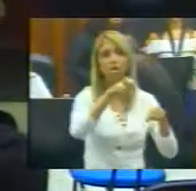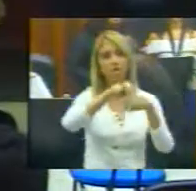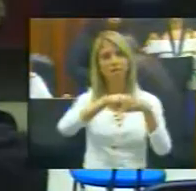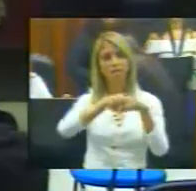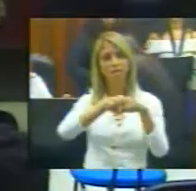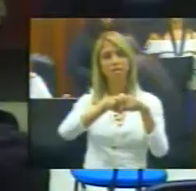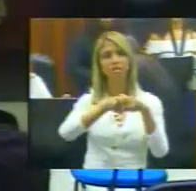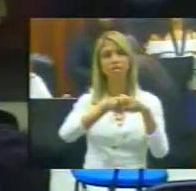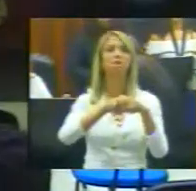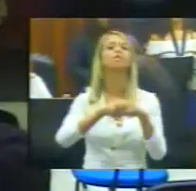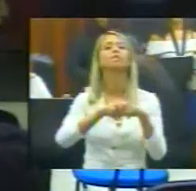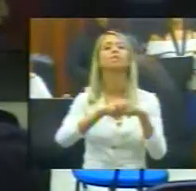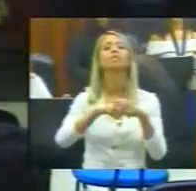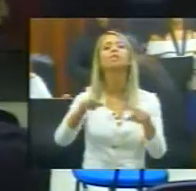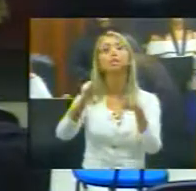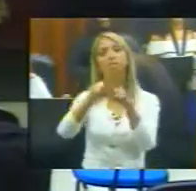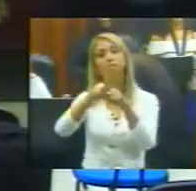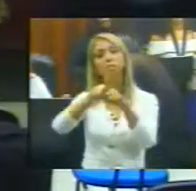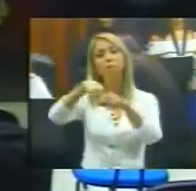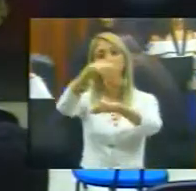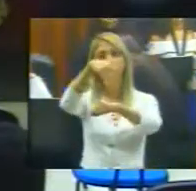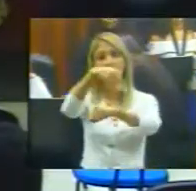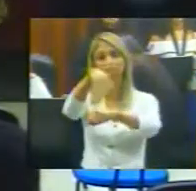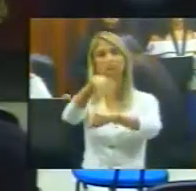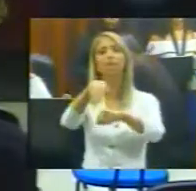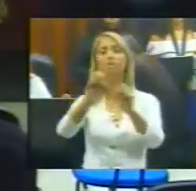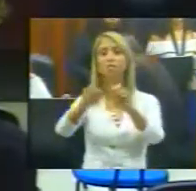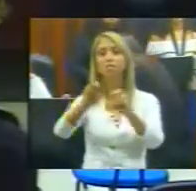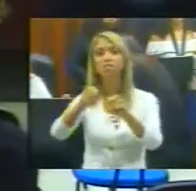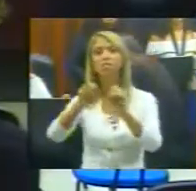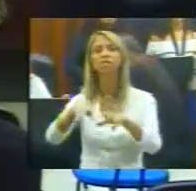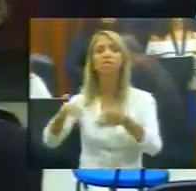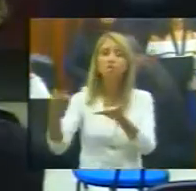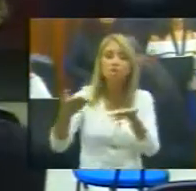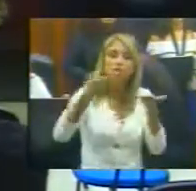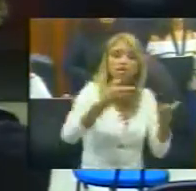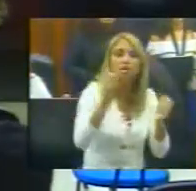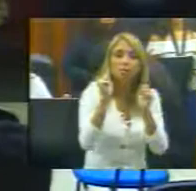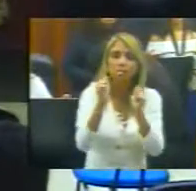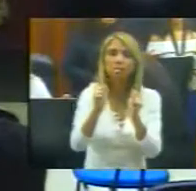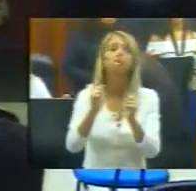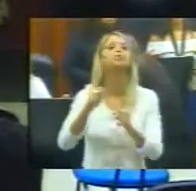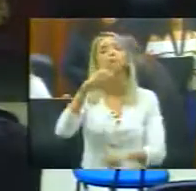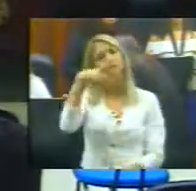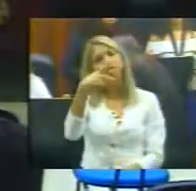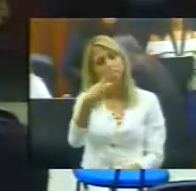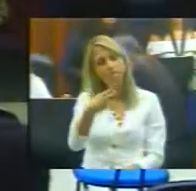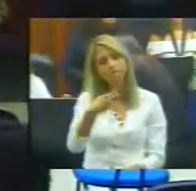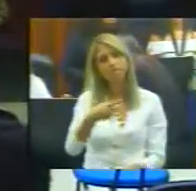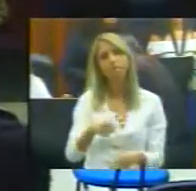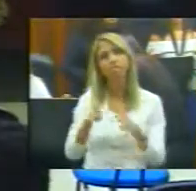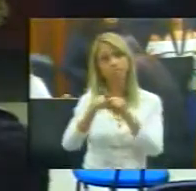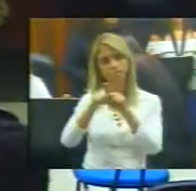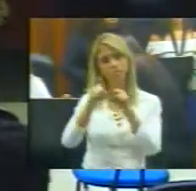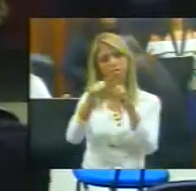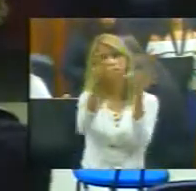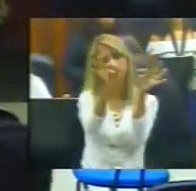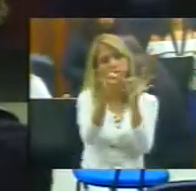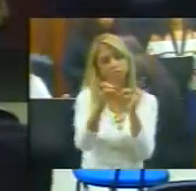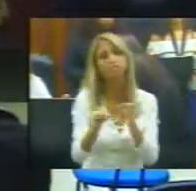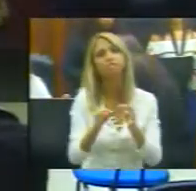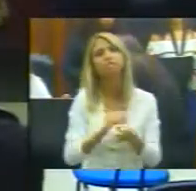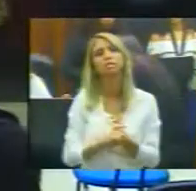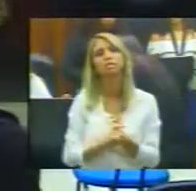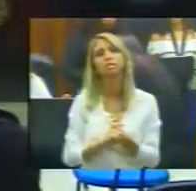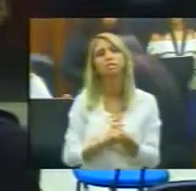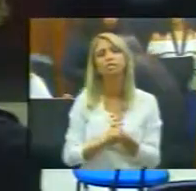autoridade Alessandro Teixeira, hoje secretário de Educação, para que possa falar um pouco sobre o projeto